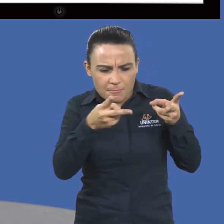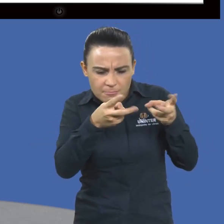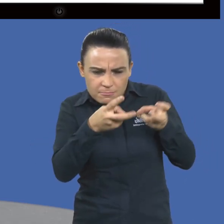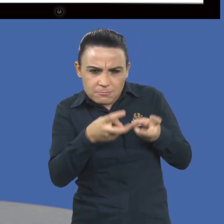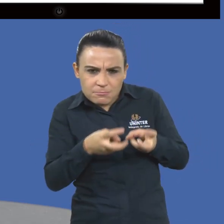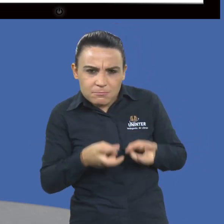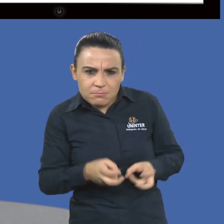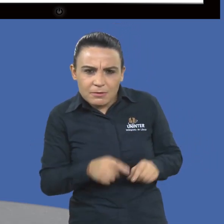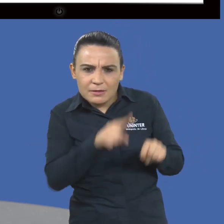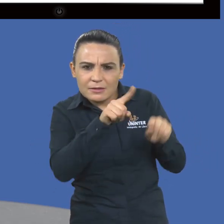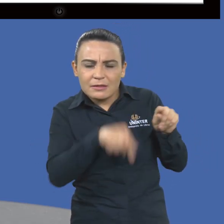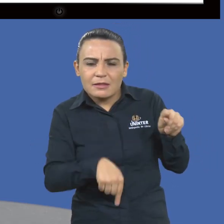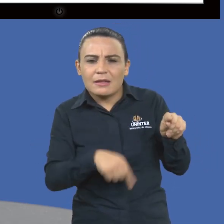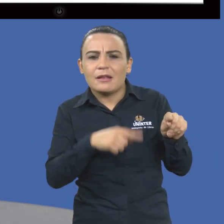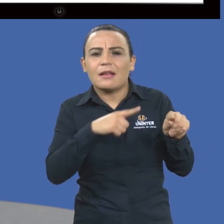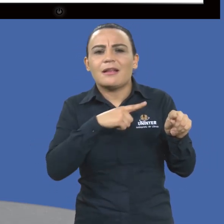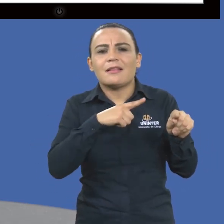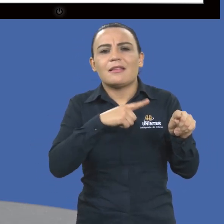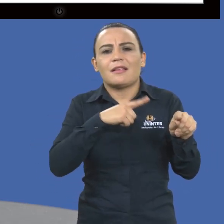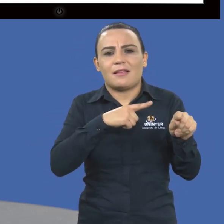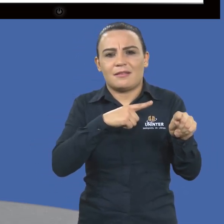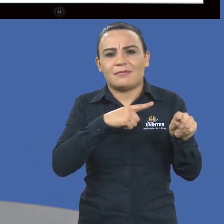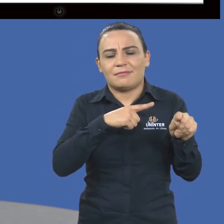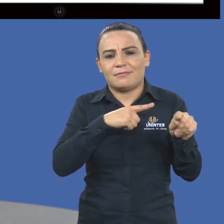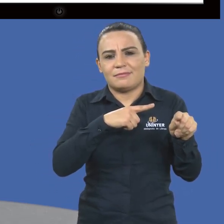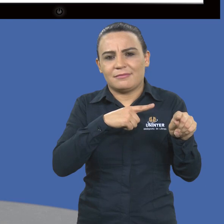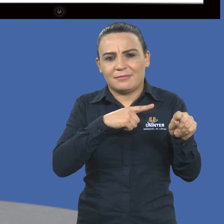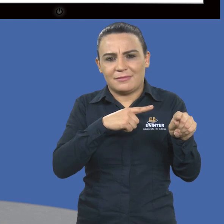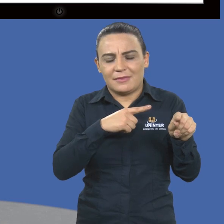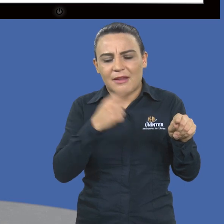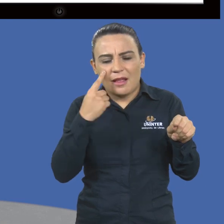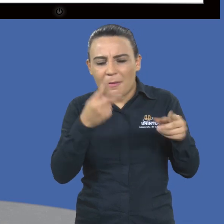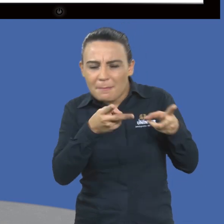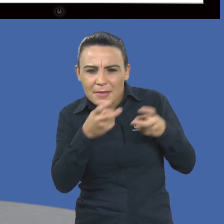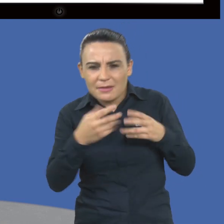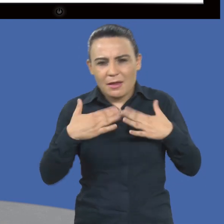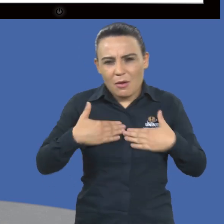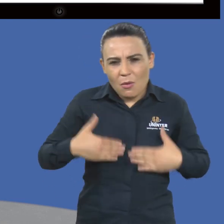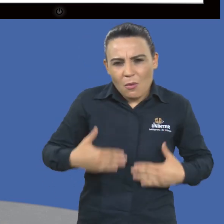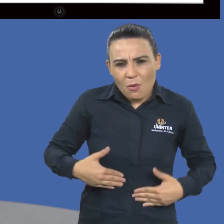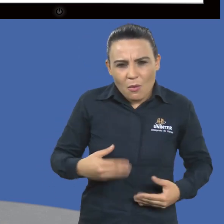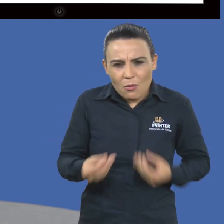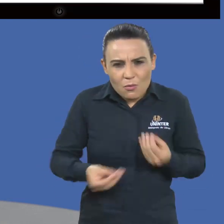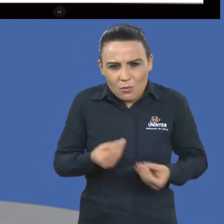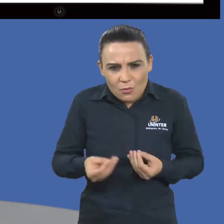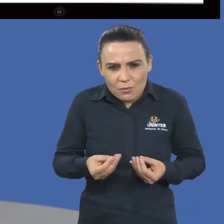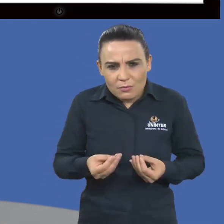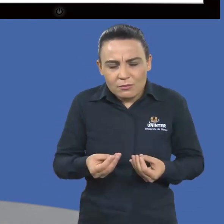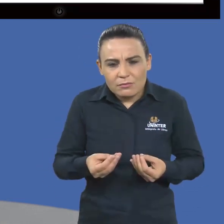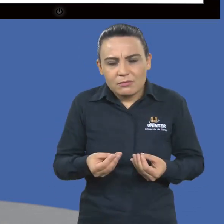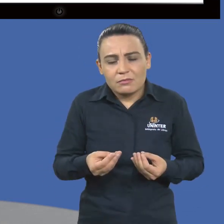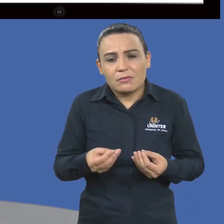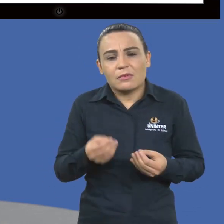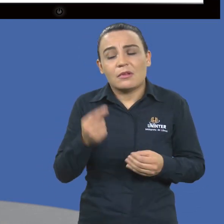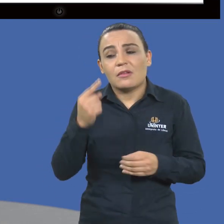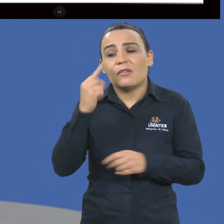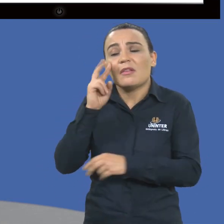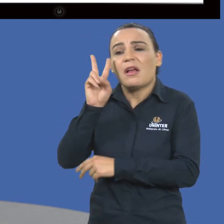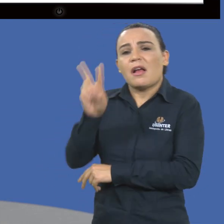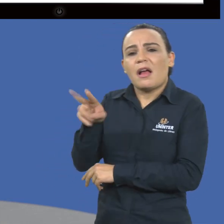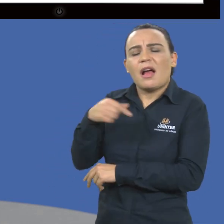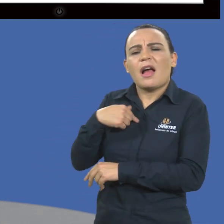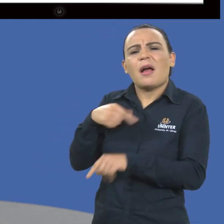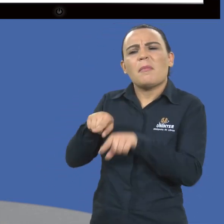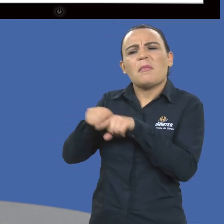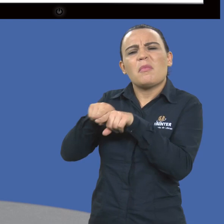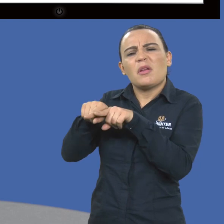Ana, o teu nenezinho tem uma prega única palmar. Daí ela olha para